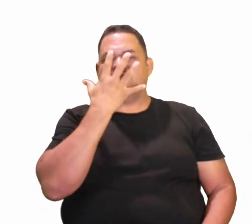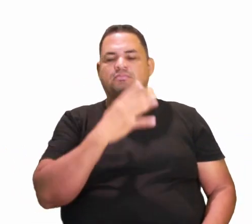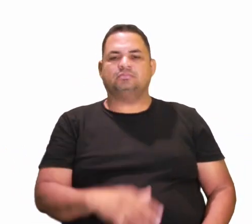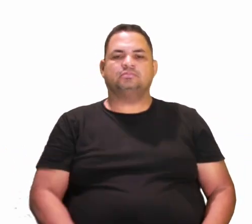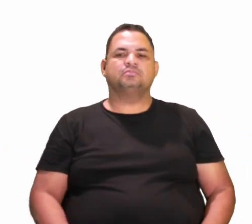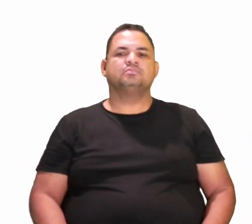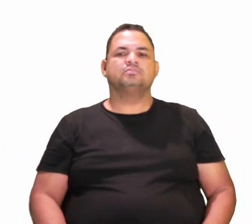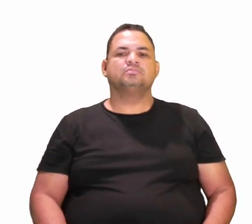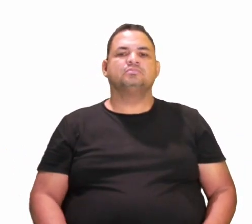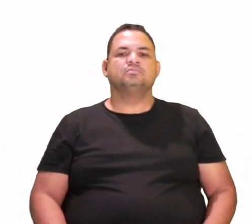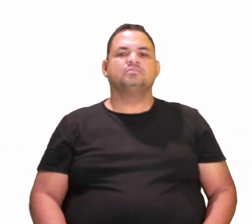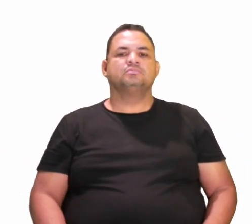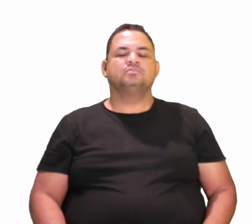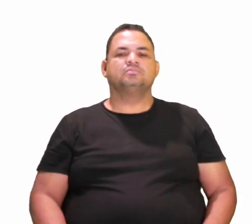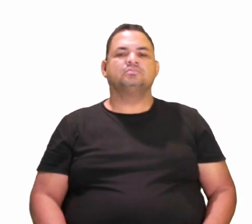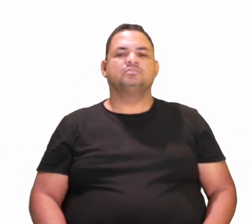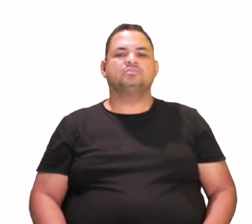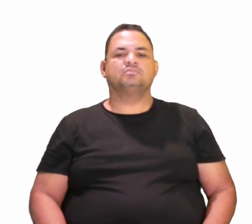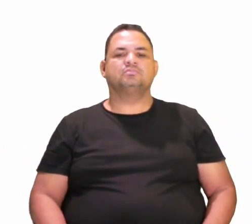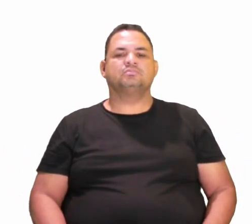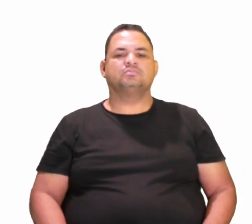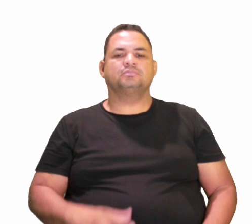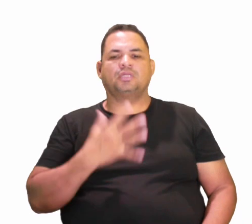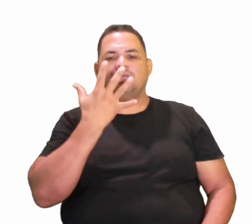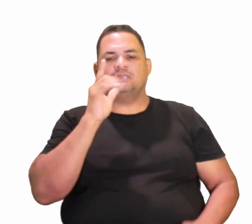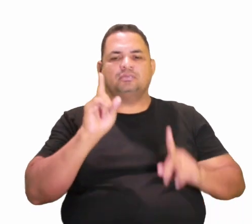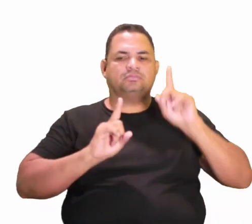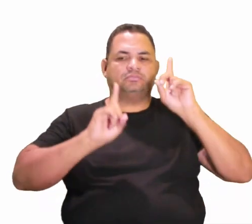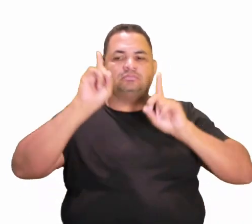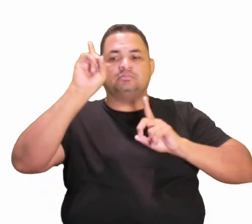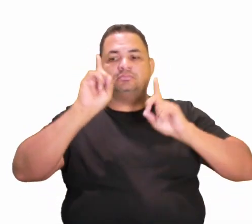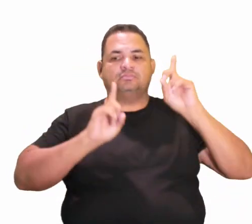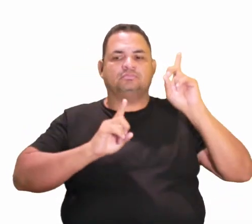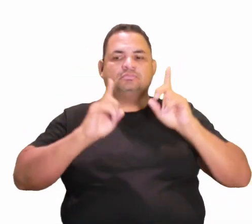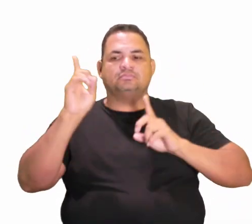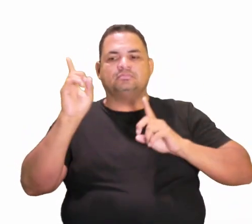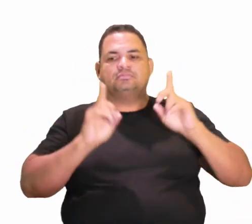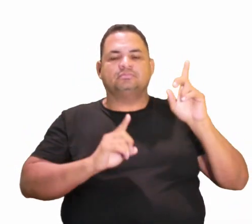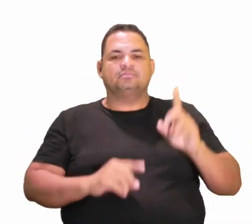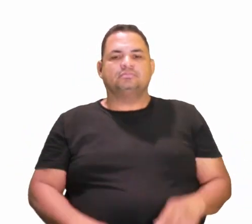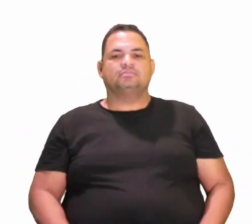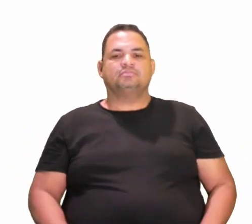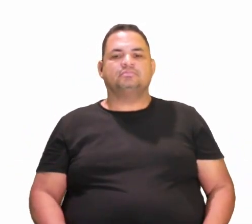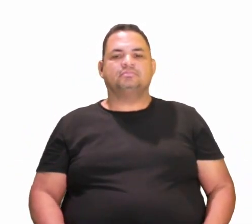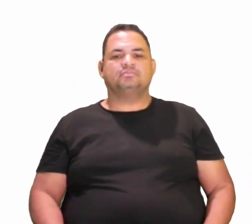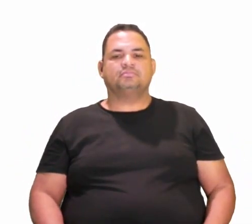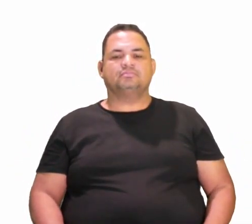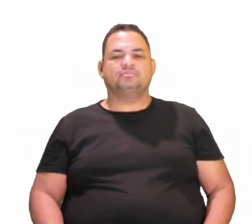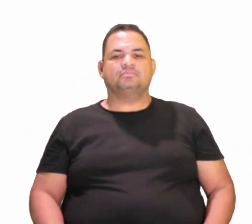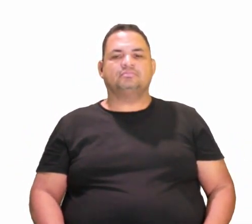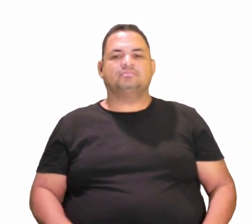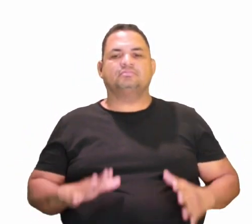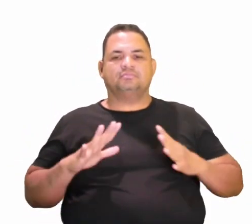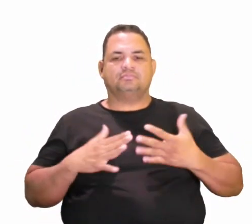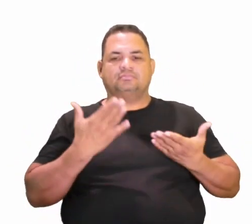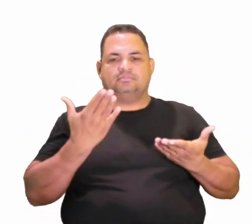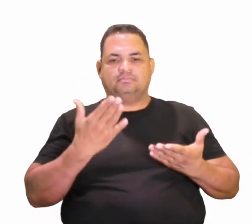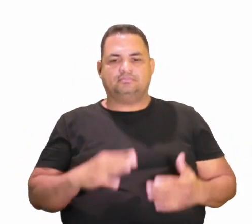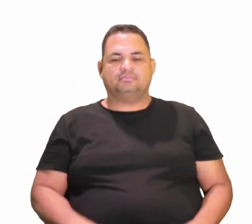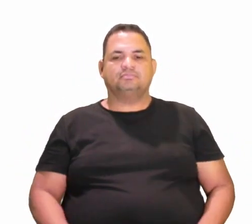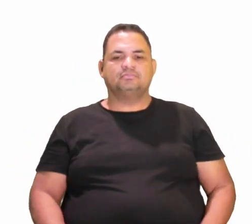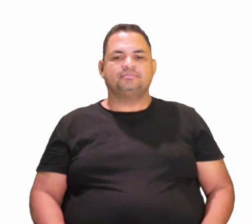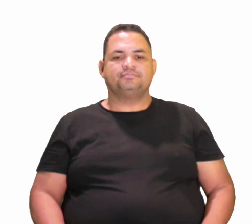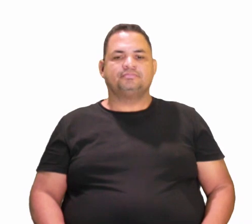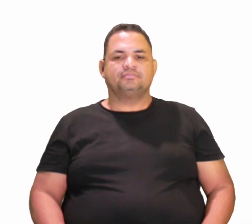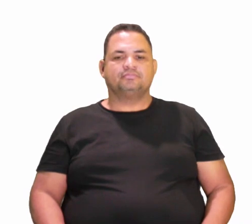favorite celebration? It's Carnival. É o Carnaval. A sua celebração favorita.